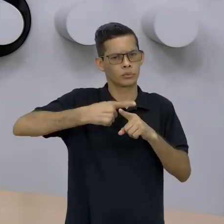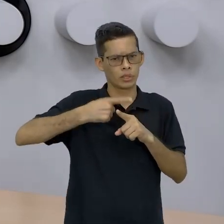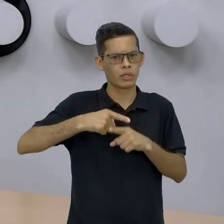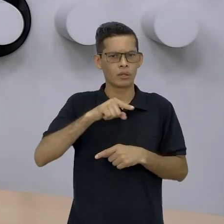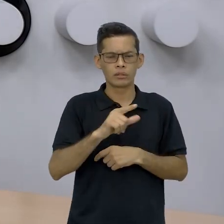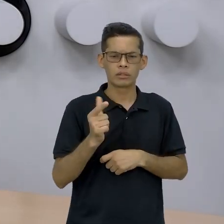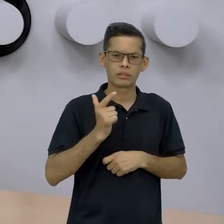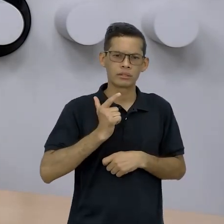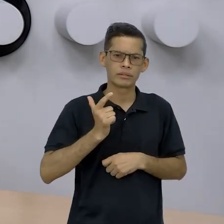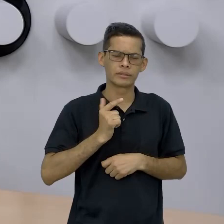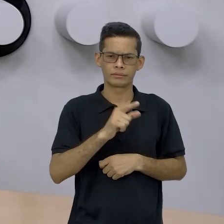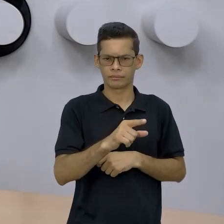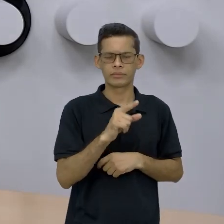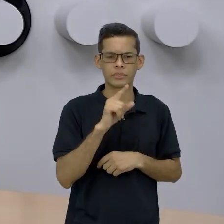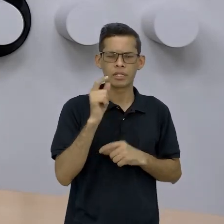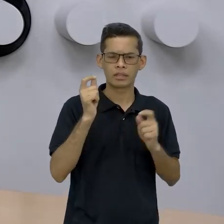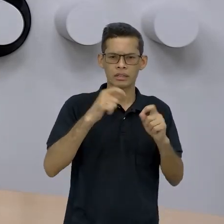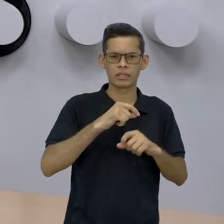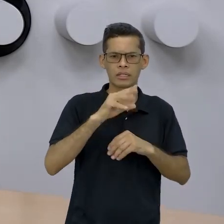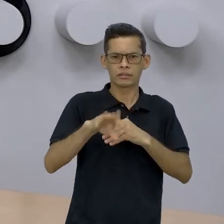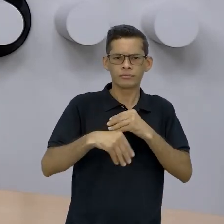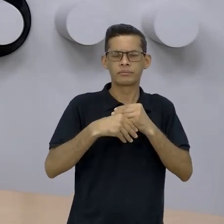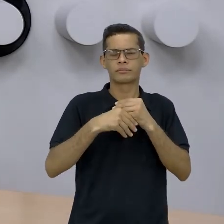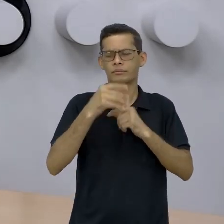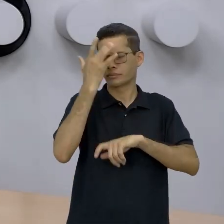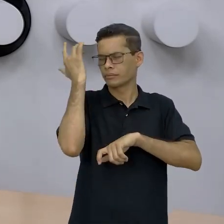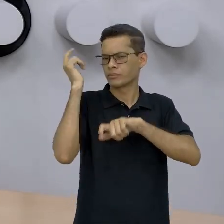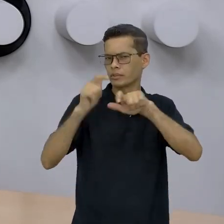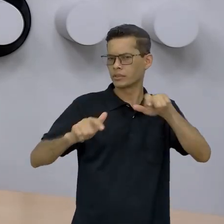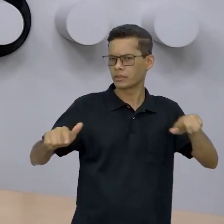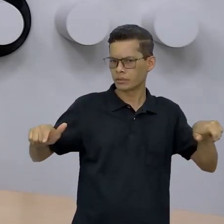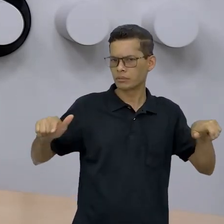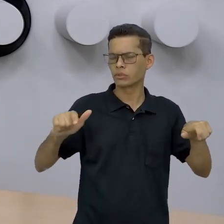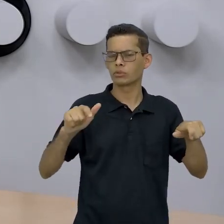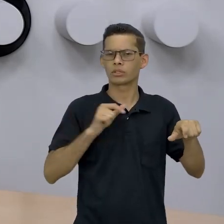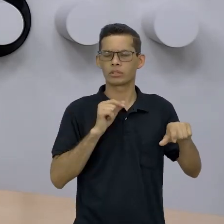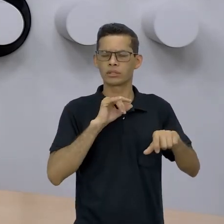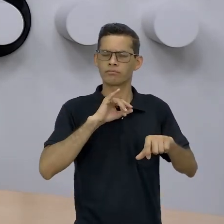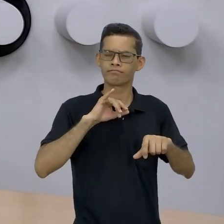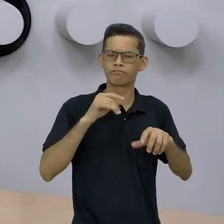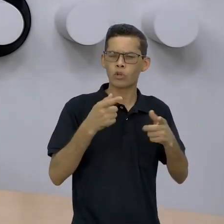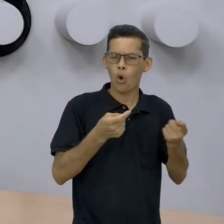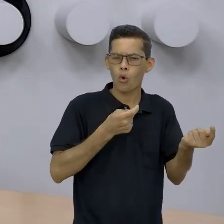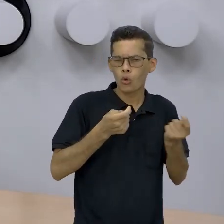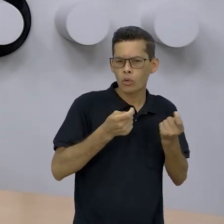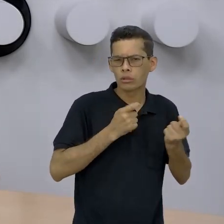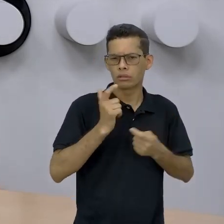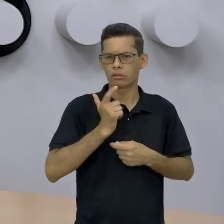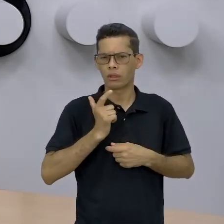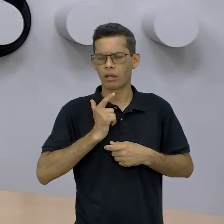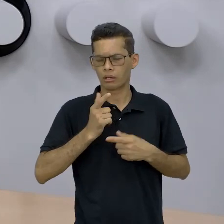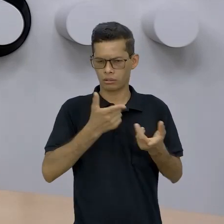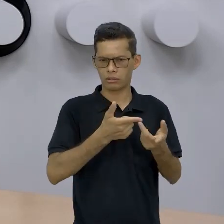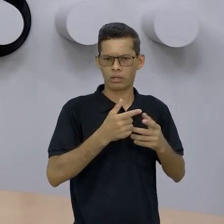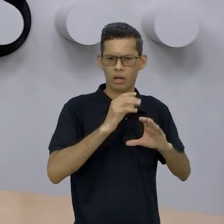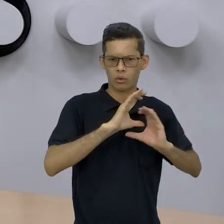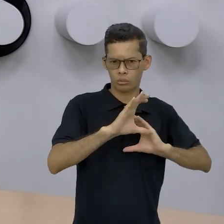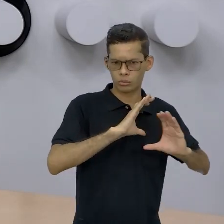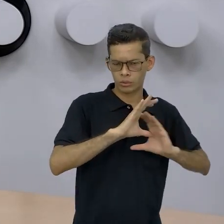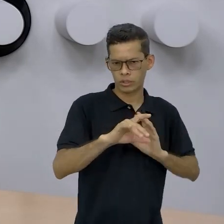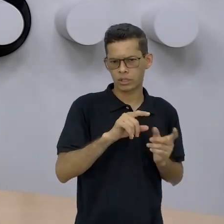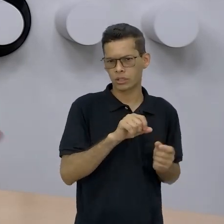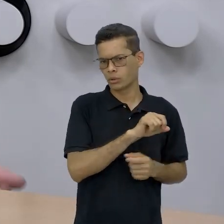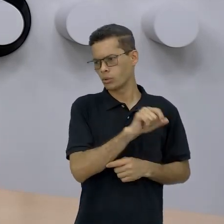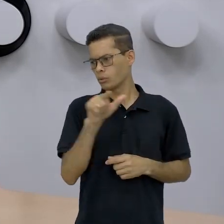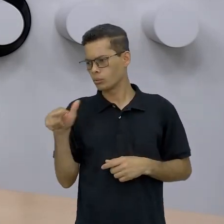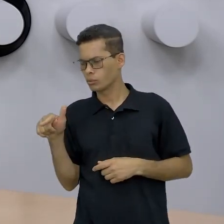acaba contemplando muito mais quem domina a comunicação do que necessariamente quem tem